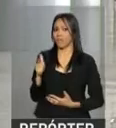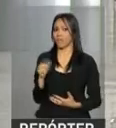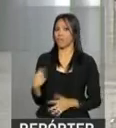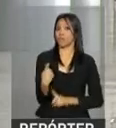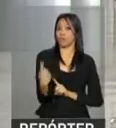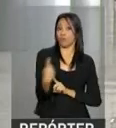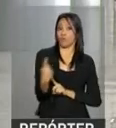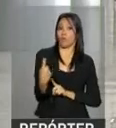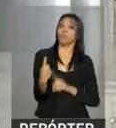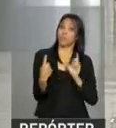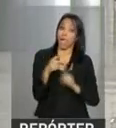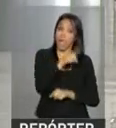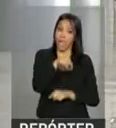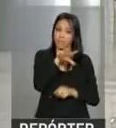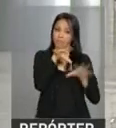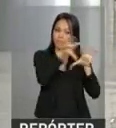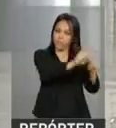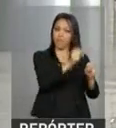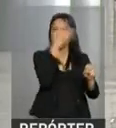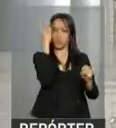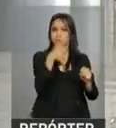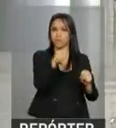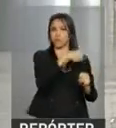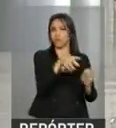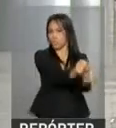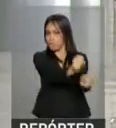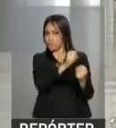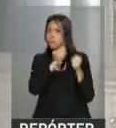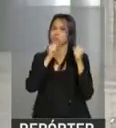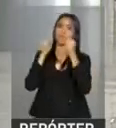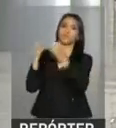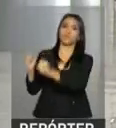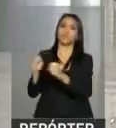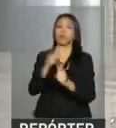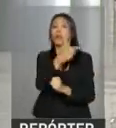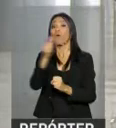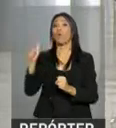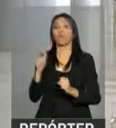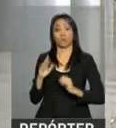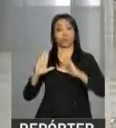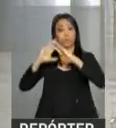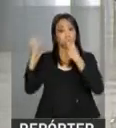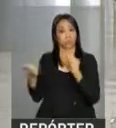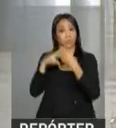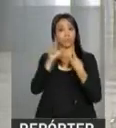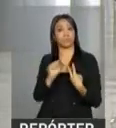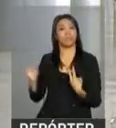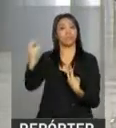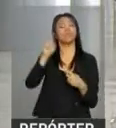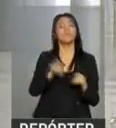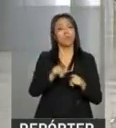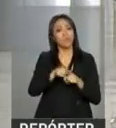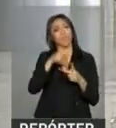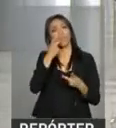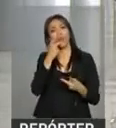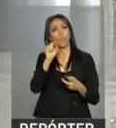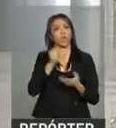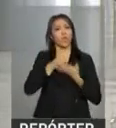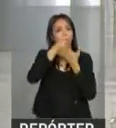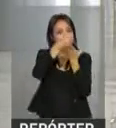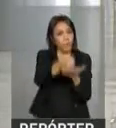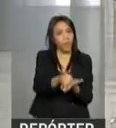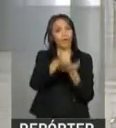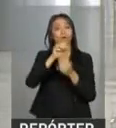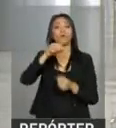serão transferidos para essas salas, mas, além disso, o ministro também anunciou apoio ao IML, ao Instituto Médico Legal,